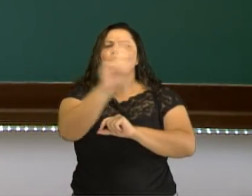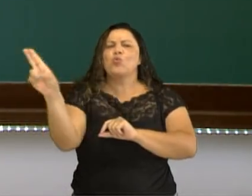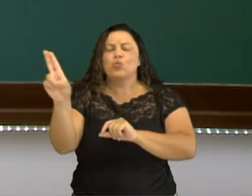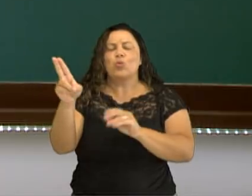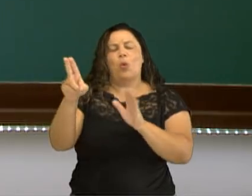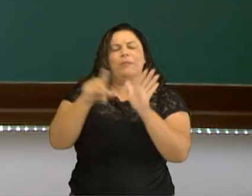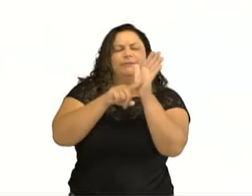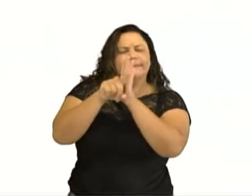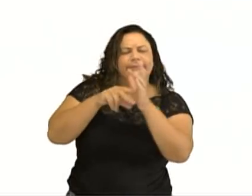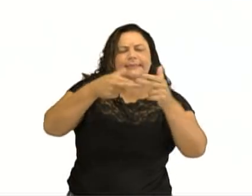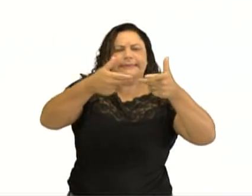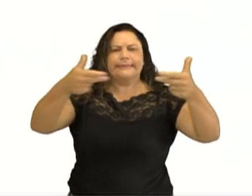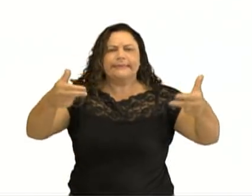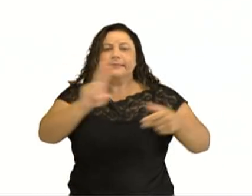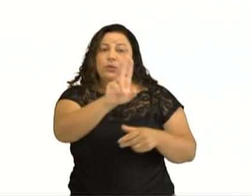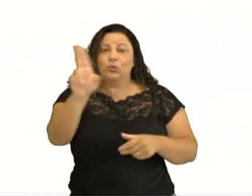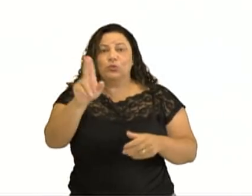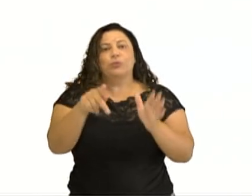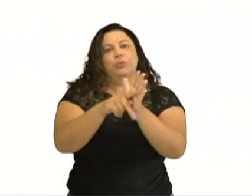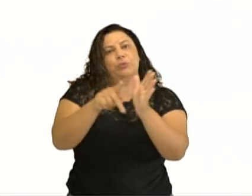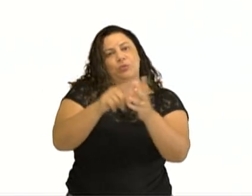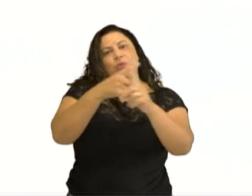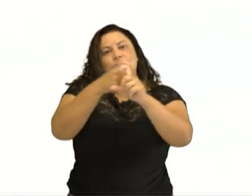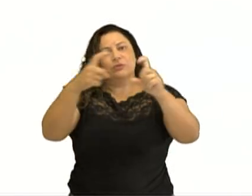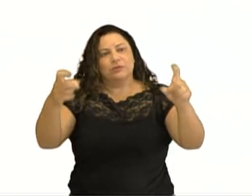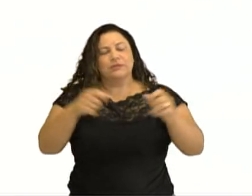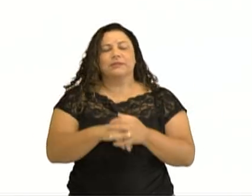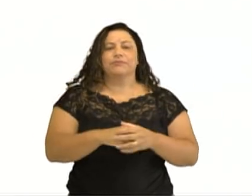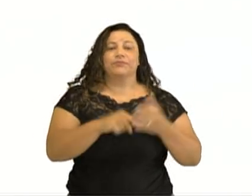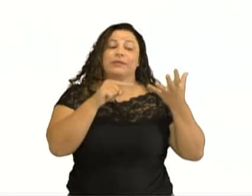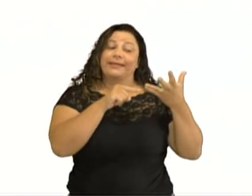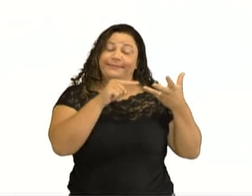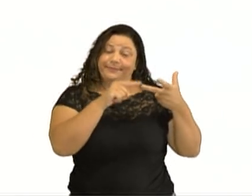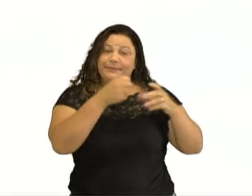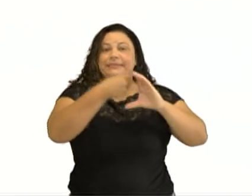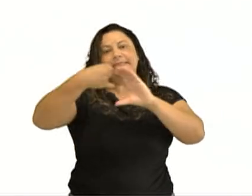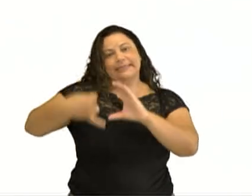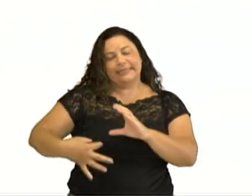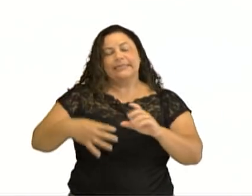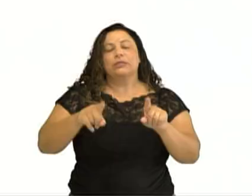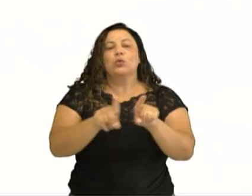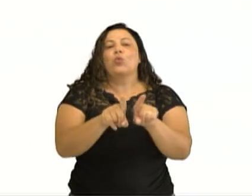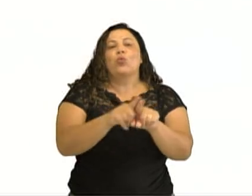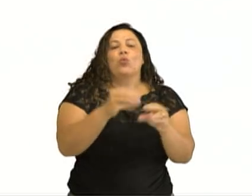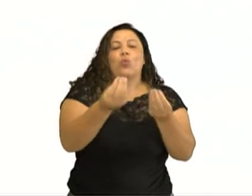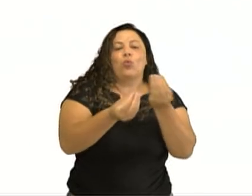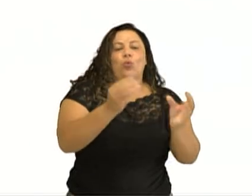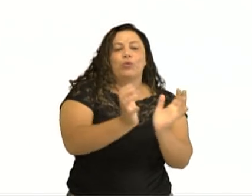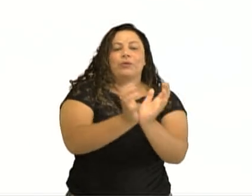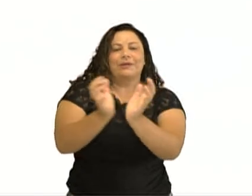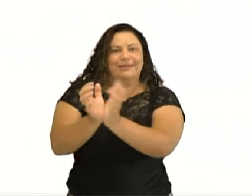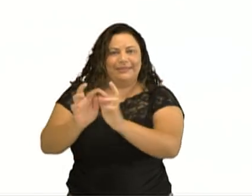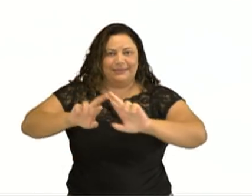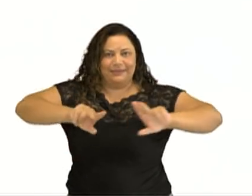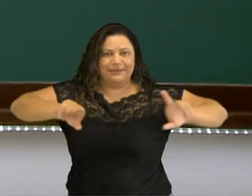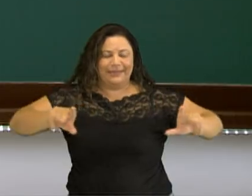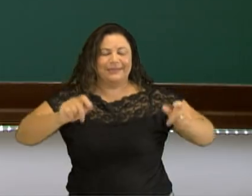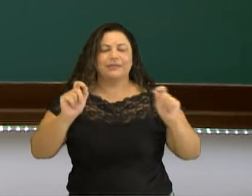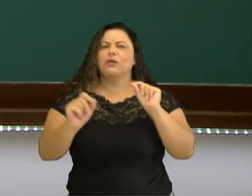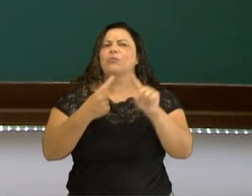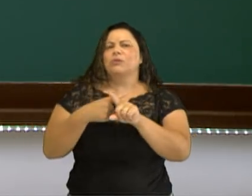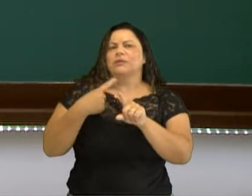científico. E também vamos identificar os critérios utilizados para classificar os organismos. E por que será que isso é